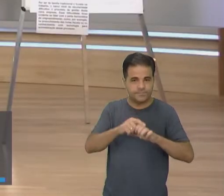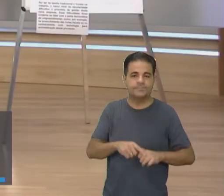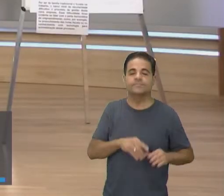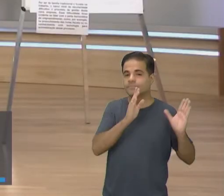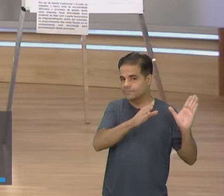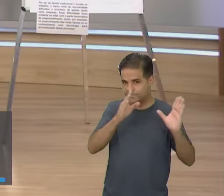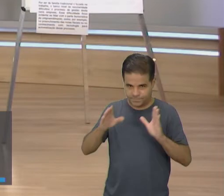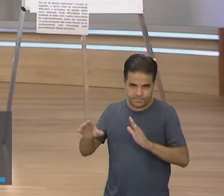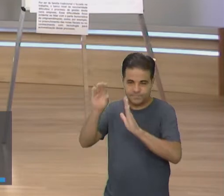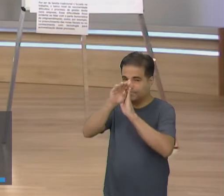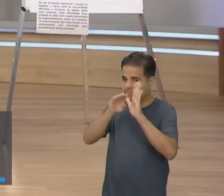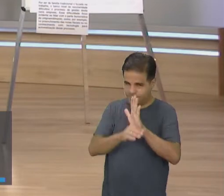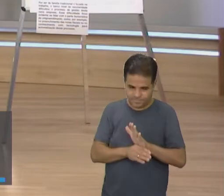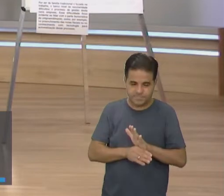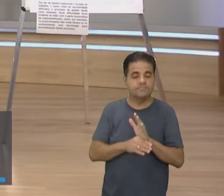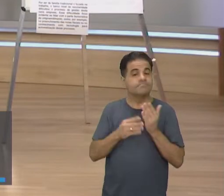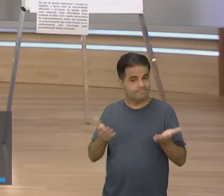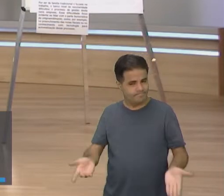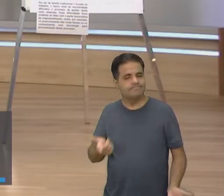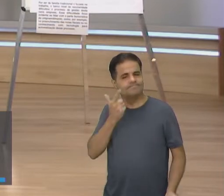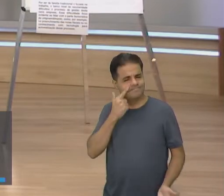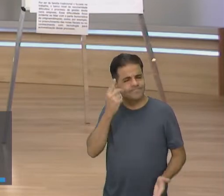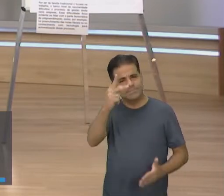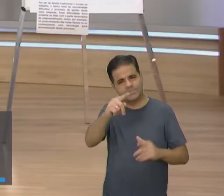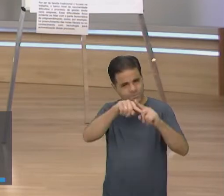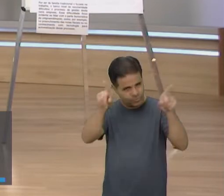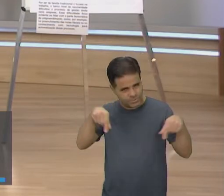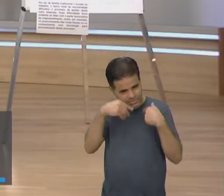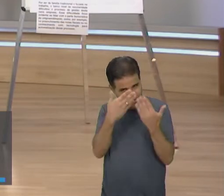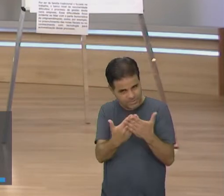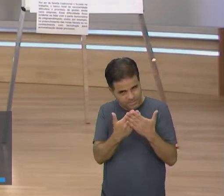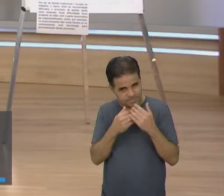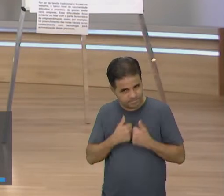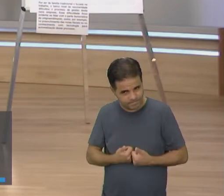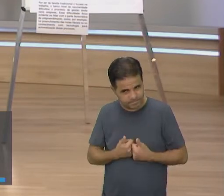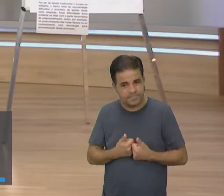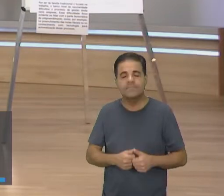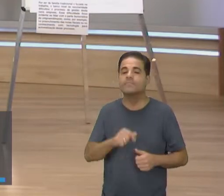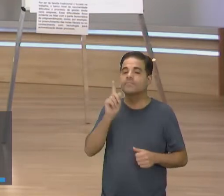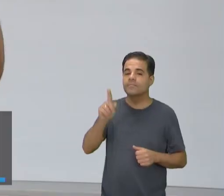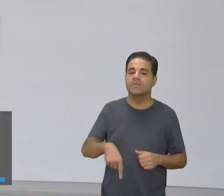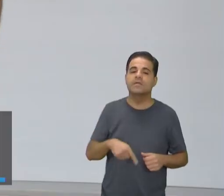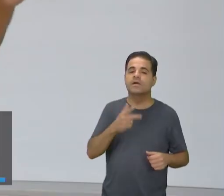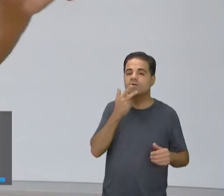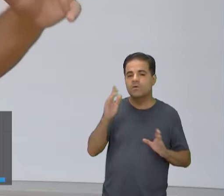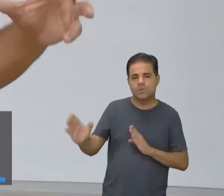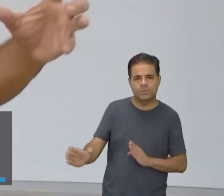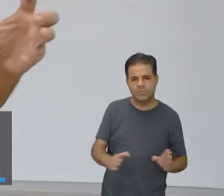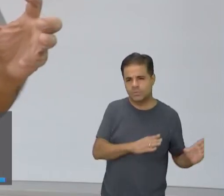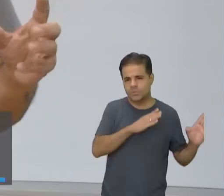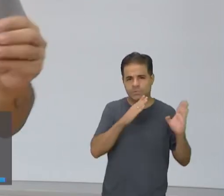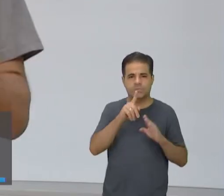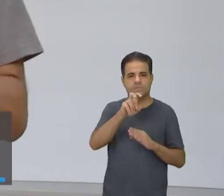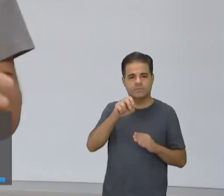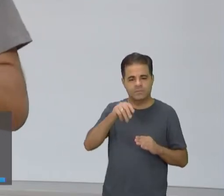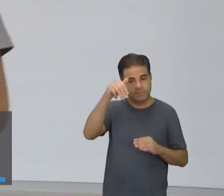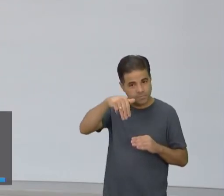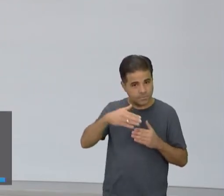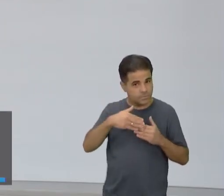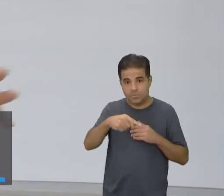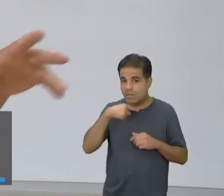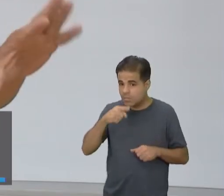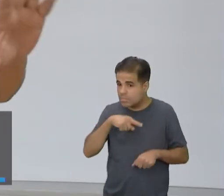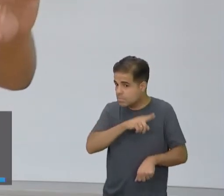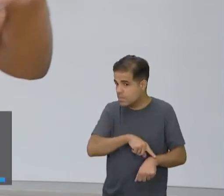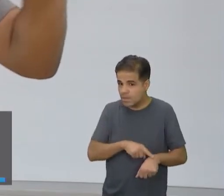em ordem cronológica. E é isso que você vai fazer na sua sala de aula agora. Talvez aqui, durante esses últimos 15 minutos, não dê tempo da